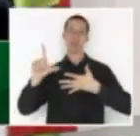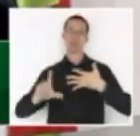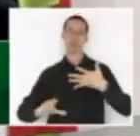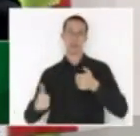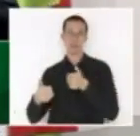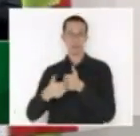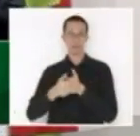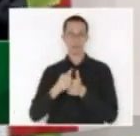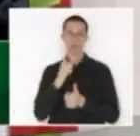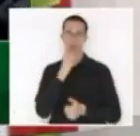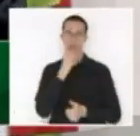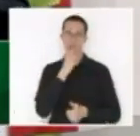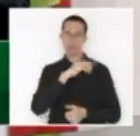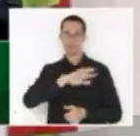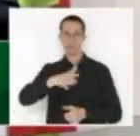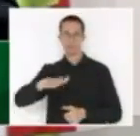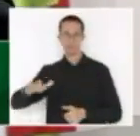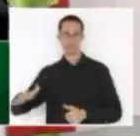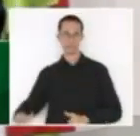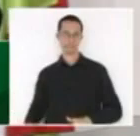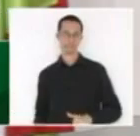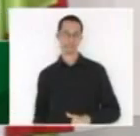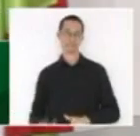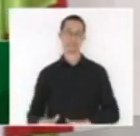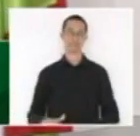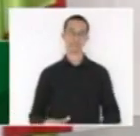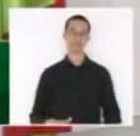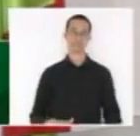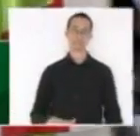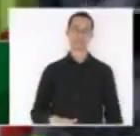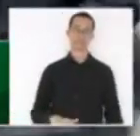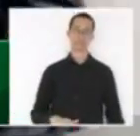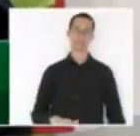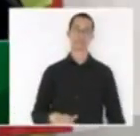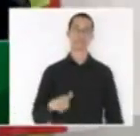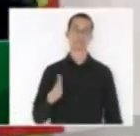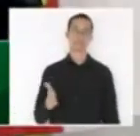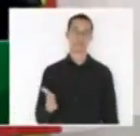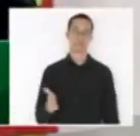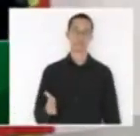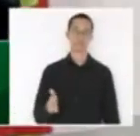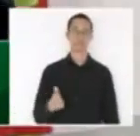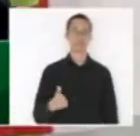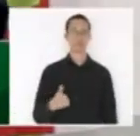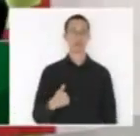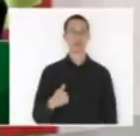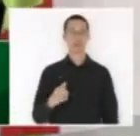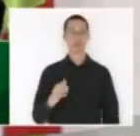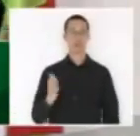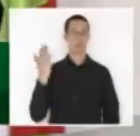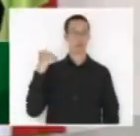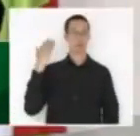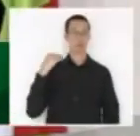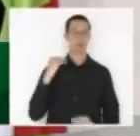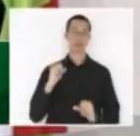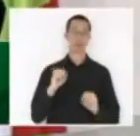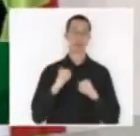dos objetivos mais fortes, apelos mais fortes da época em que elas foram